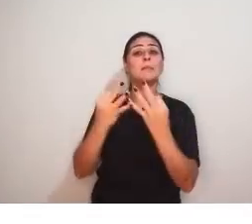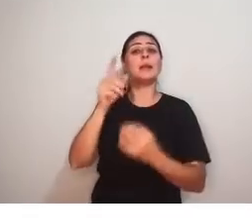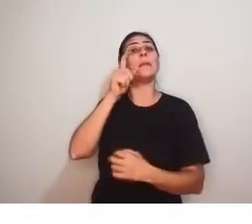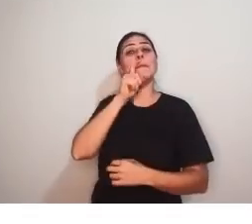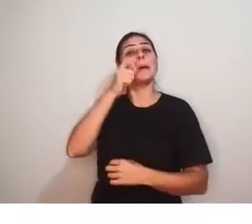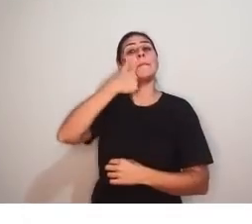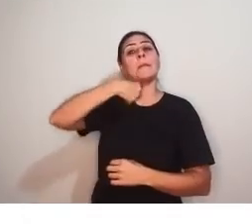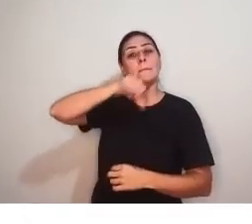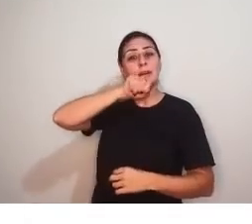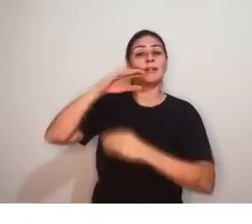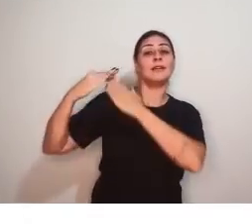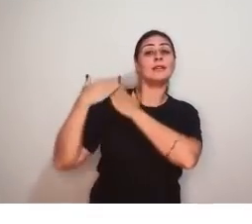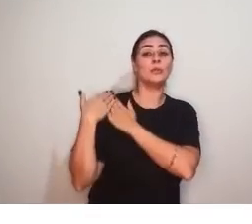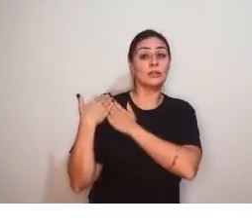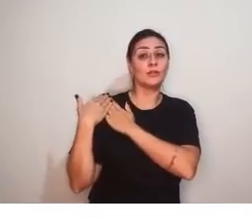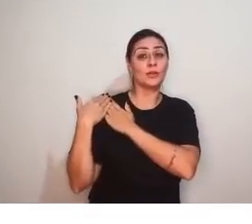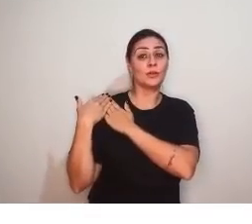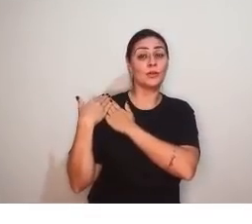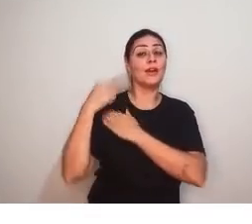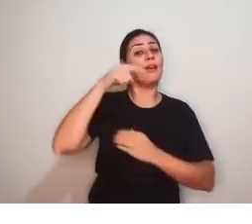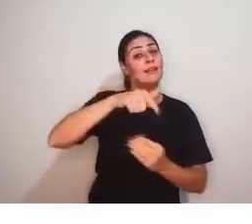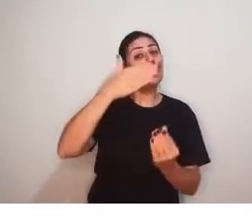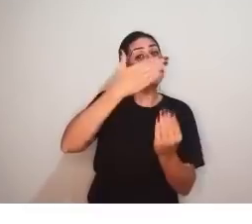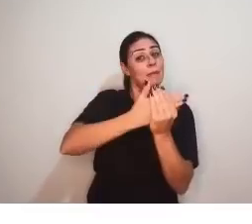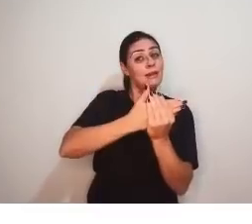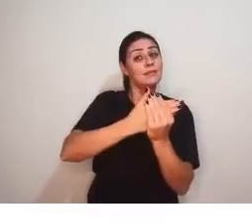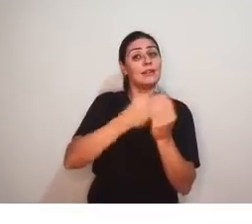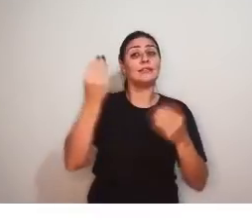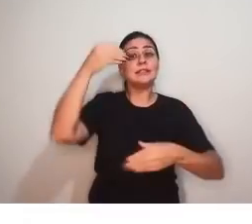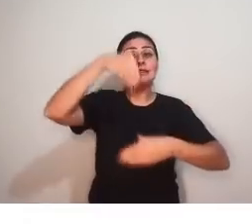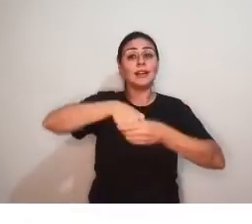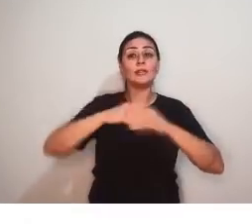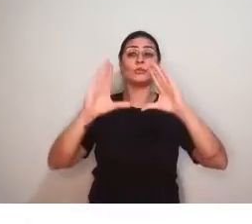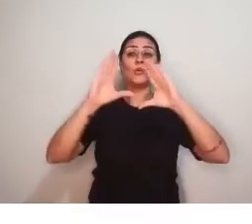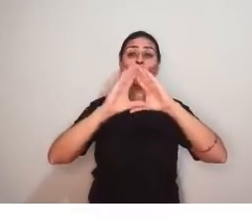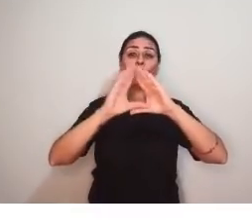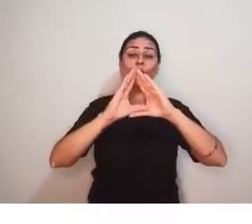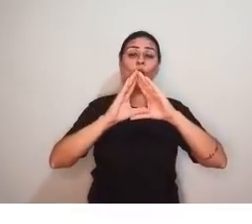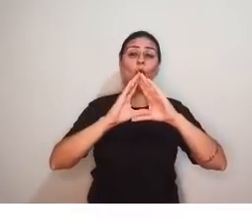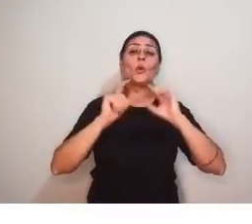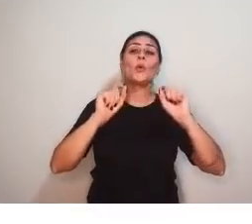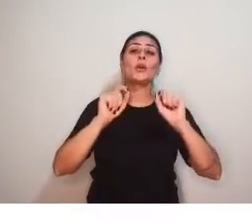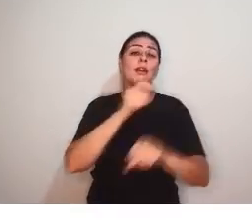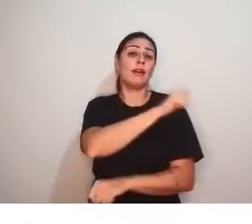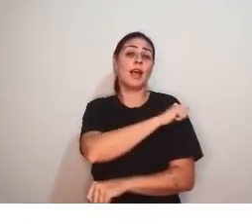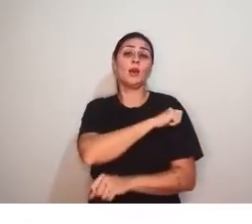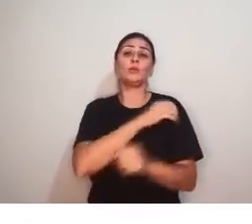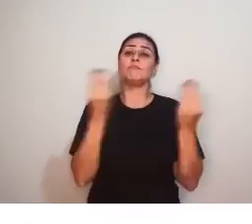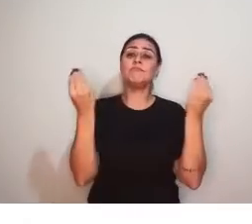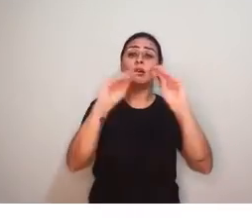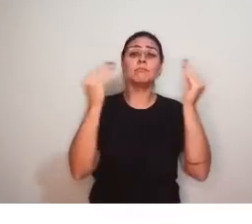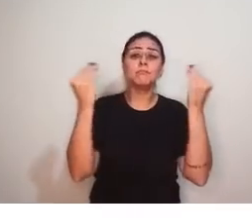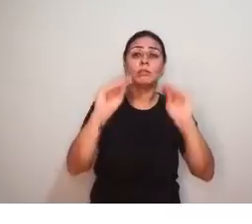com a família do aluno, o pai, a mãe, o responsável. Tá? E essa pastinha, uma vez compartilhada, ele vai fazer o que dentro dessa